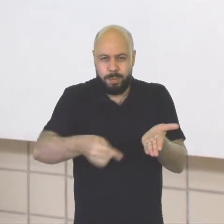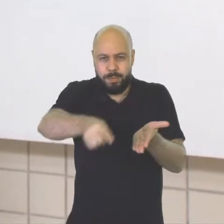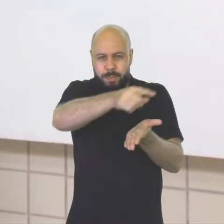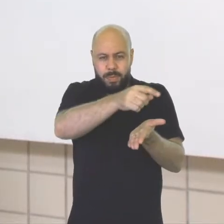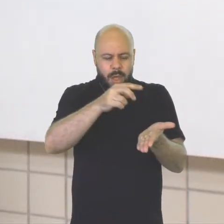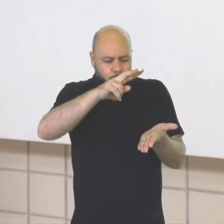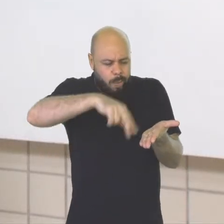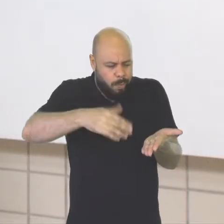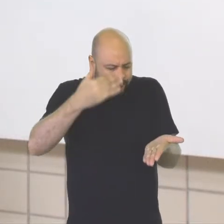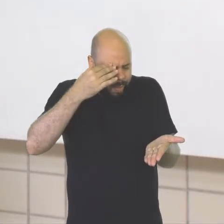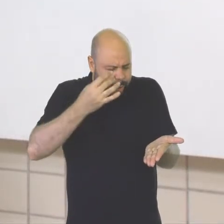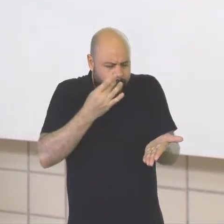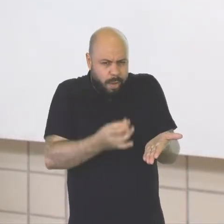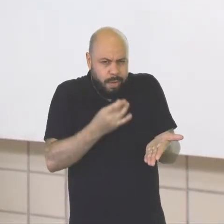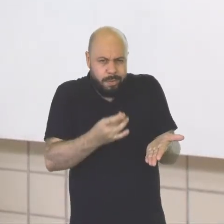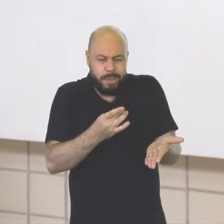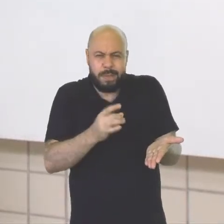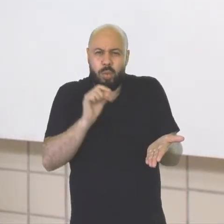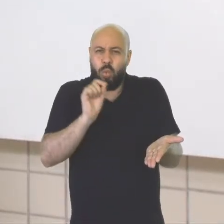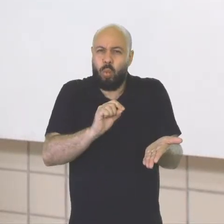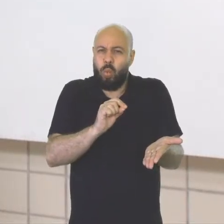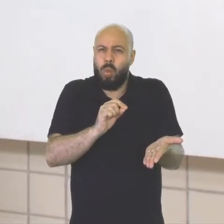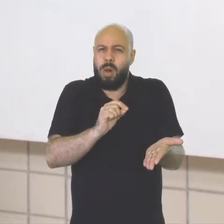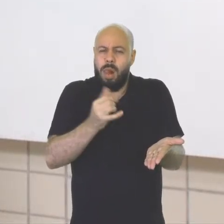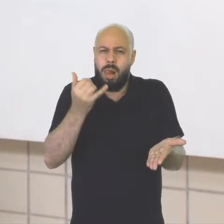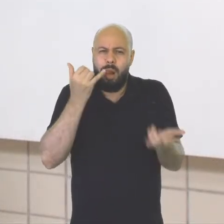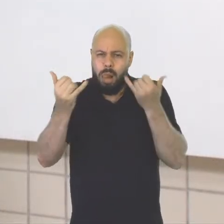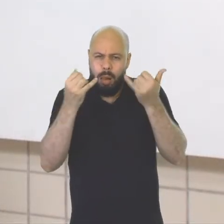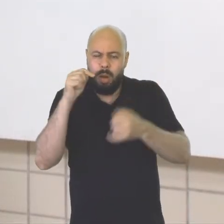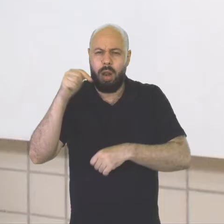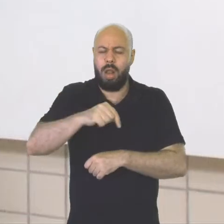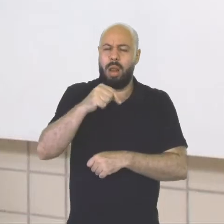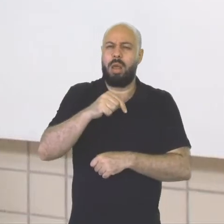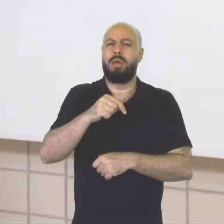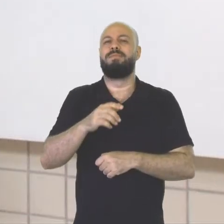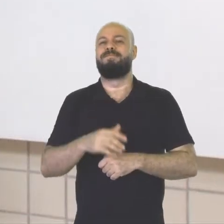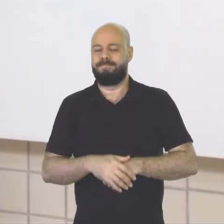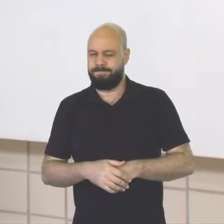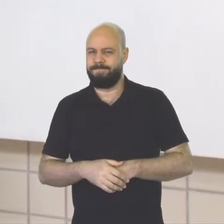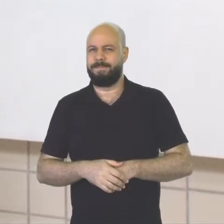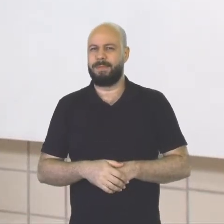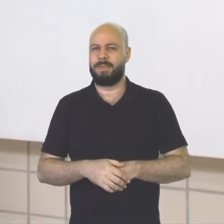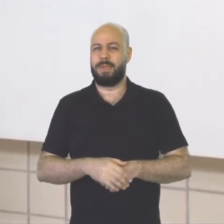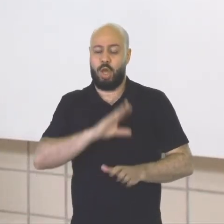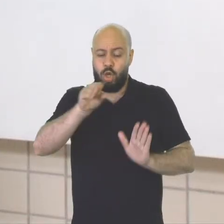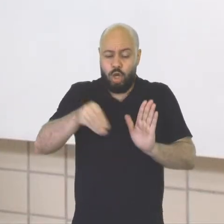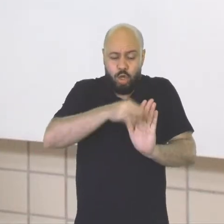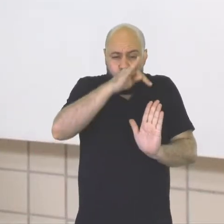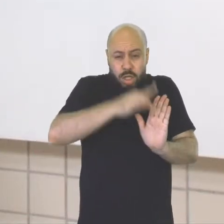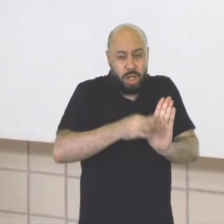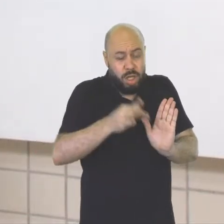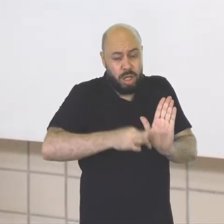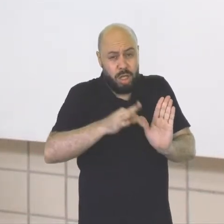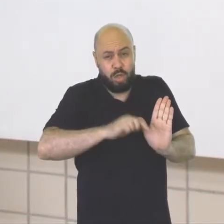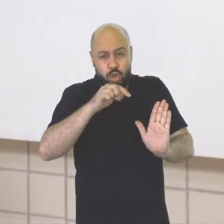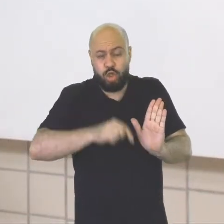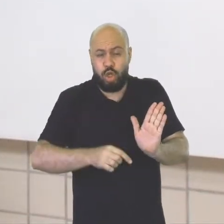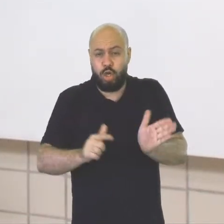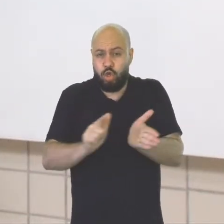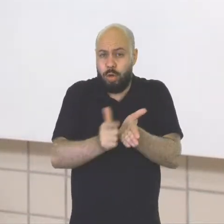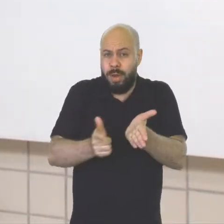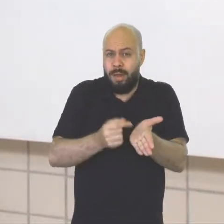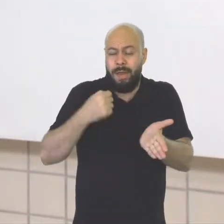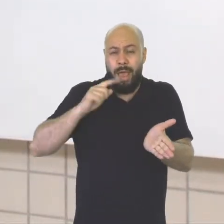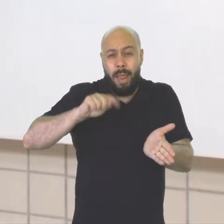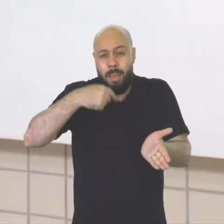com atenção as matérias jornalísticas, os textos jornalísticos que foram colocados, leiam com atenção e respondam